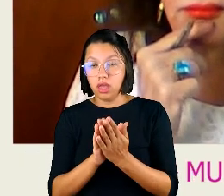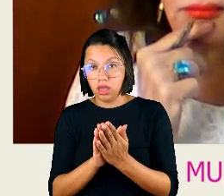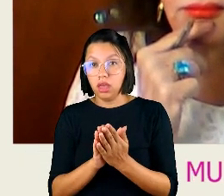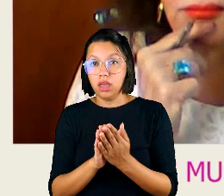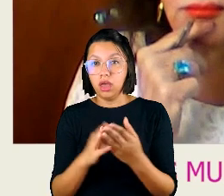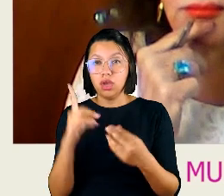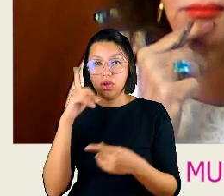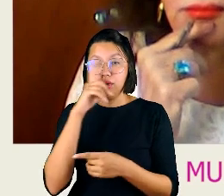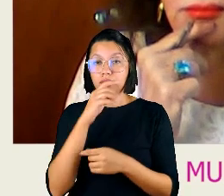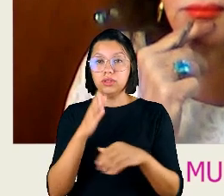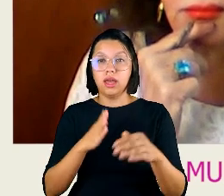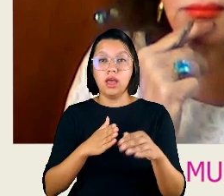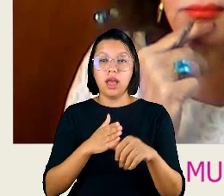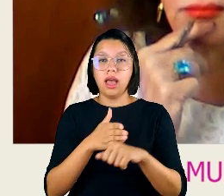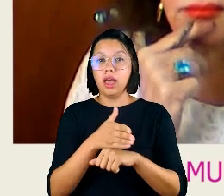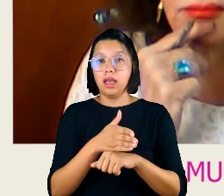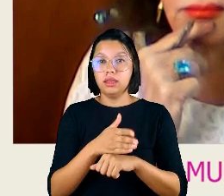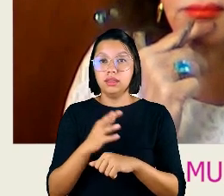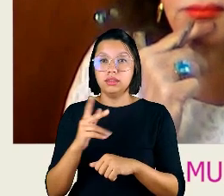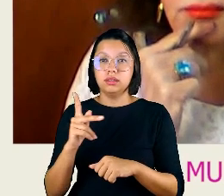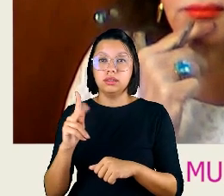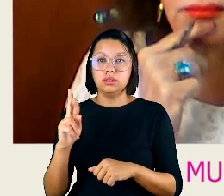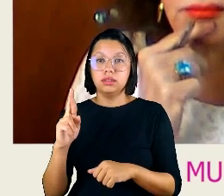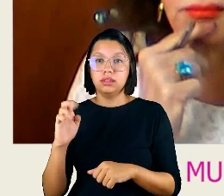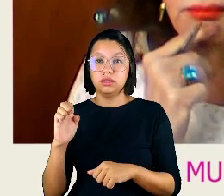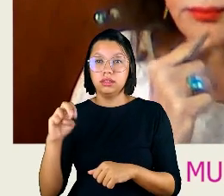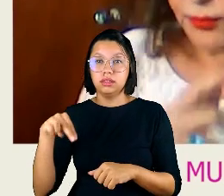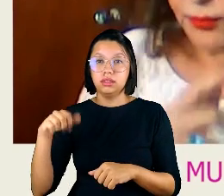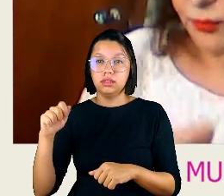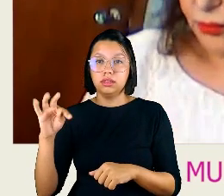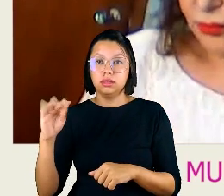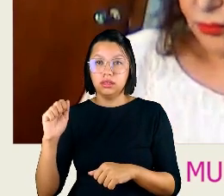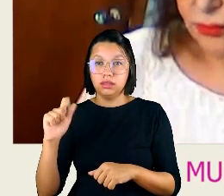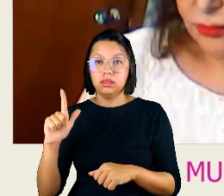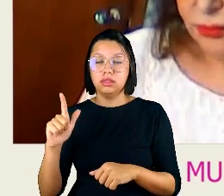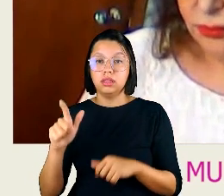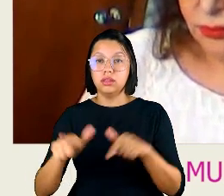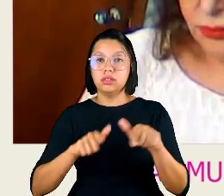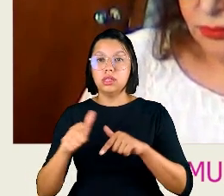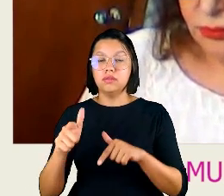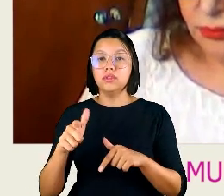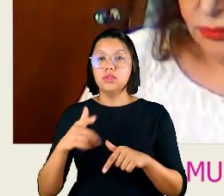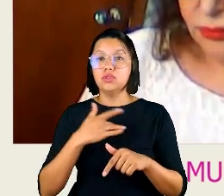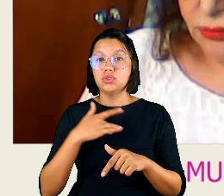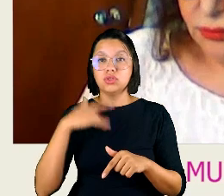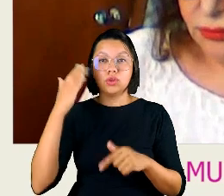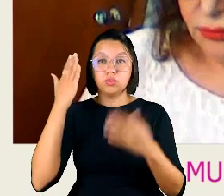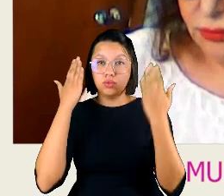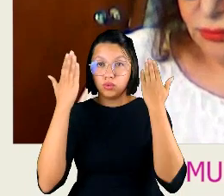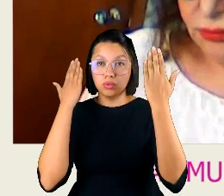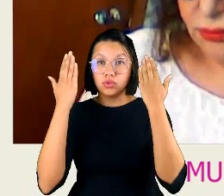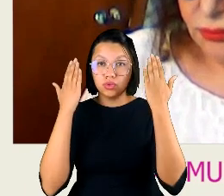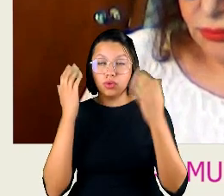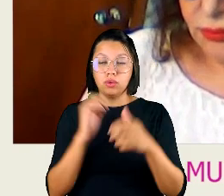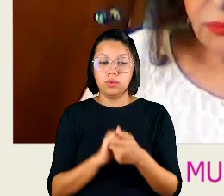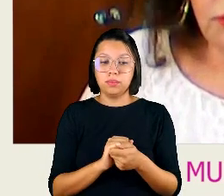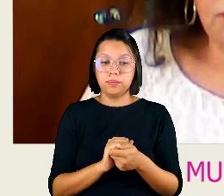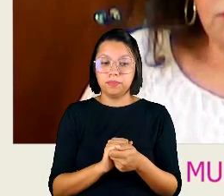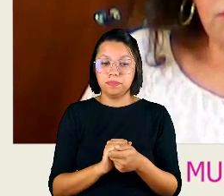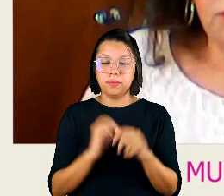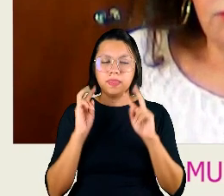exemplo, pré-natal, serviços de saúde mental também. E aí, quando a gente olha também